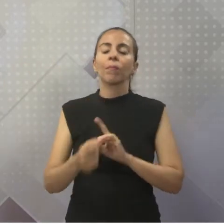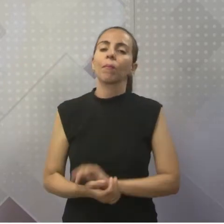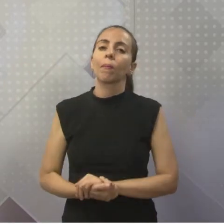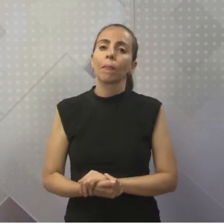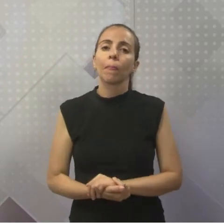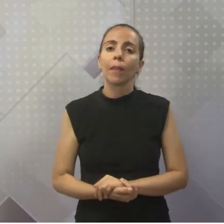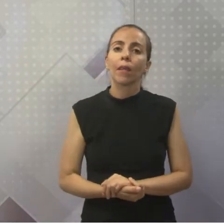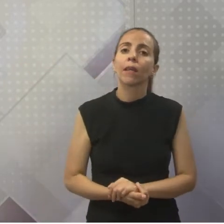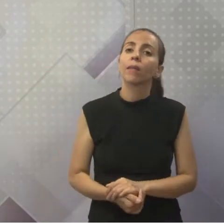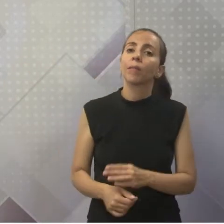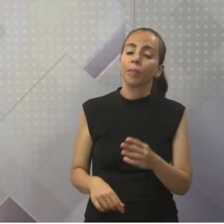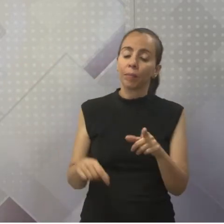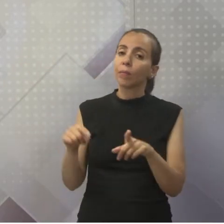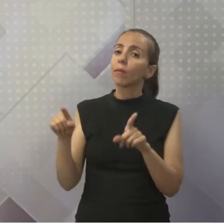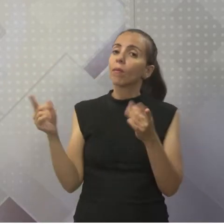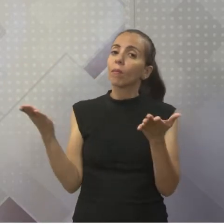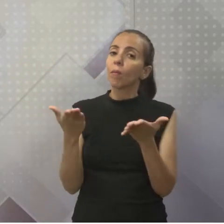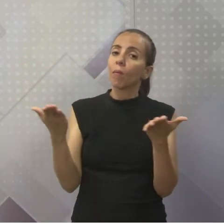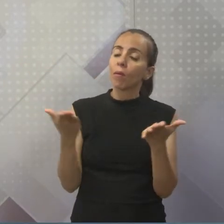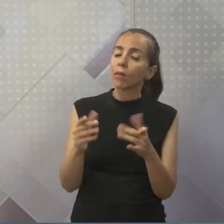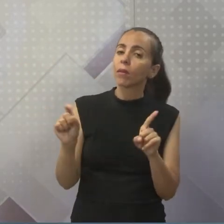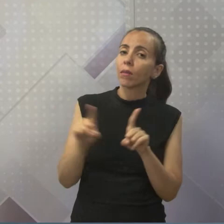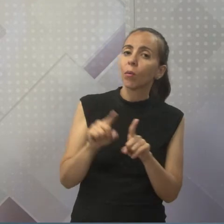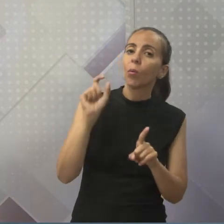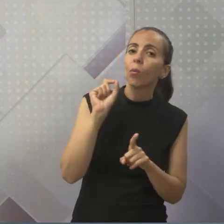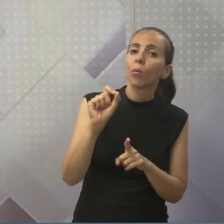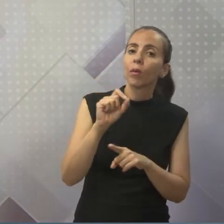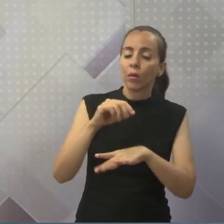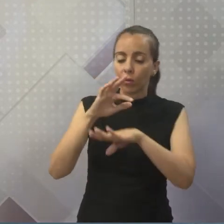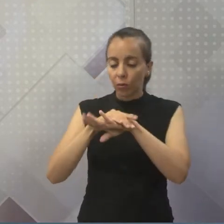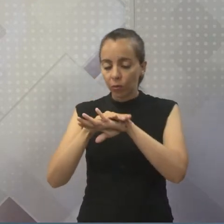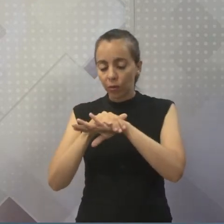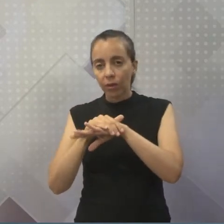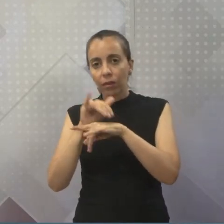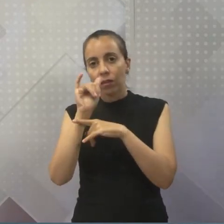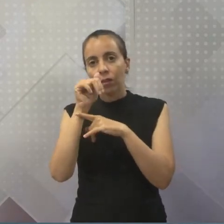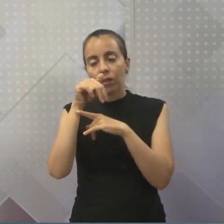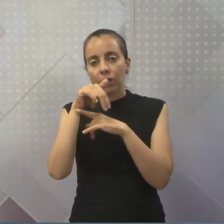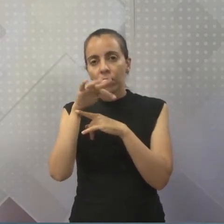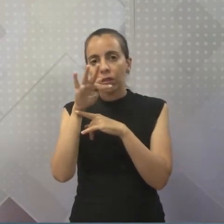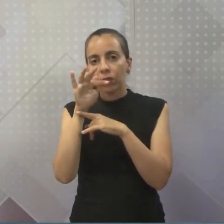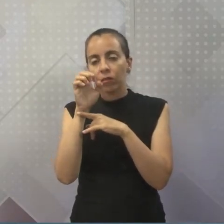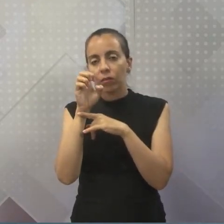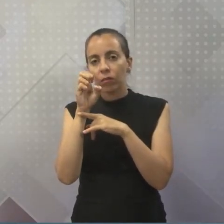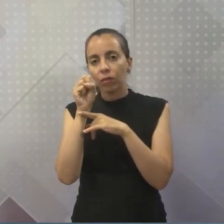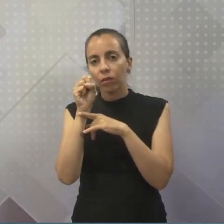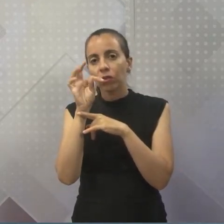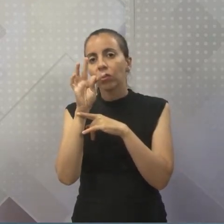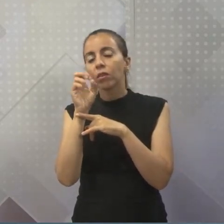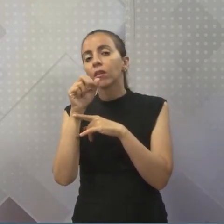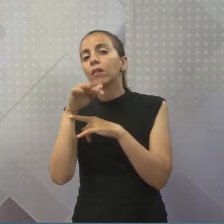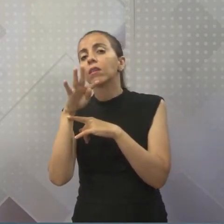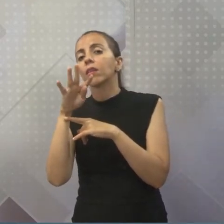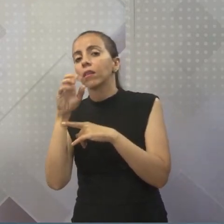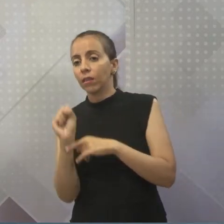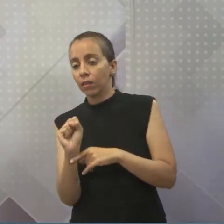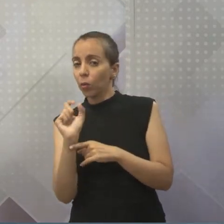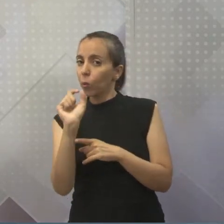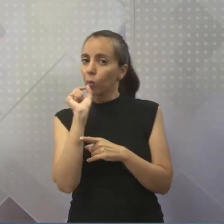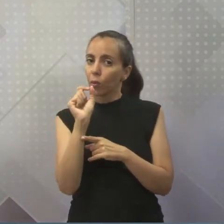Doenças infestantes. É quando a pessoa ela está com o corpo